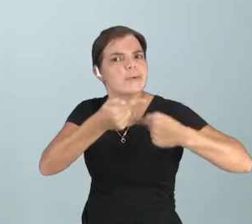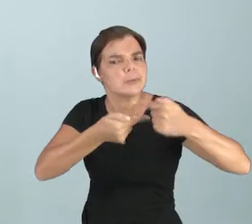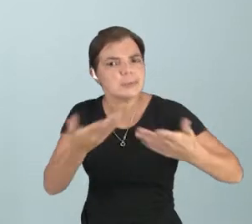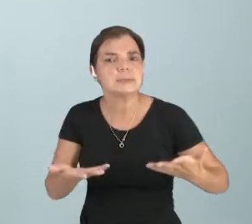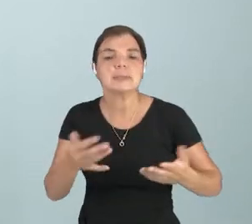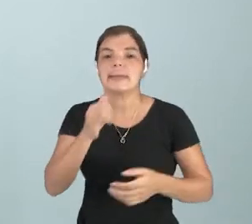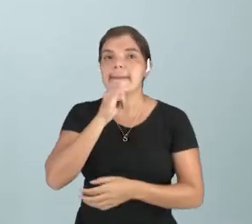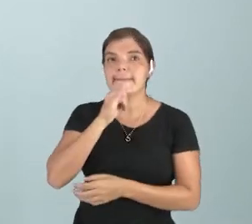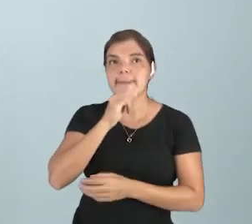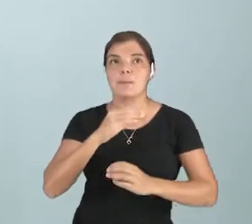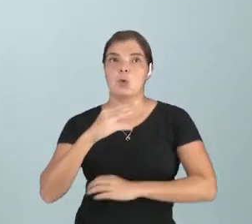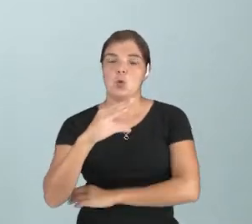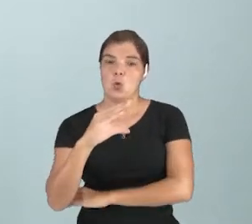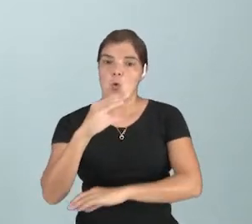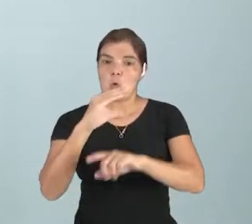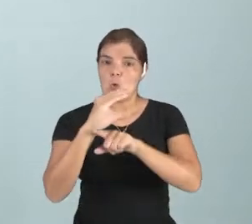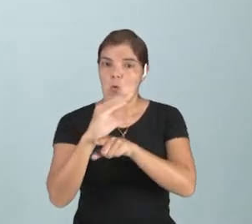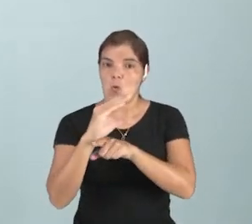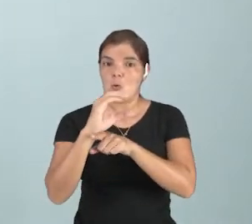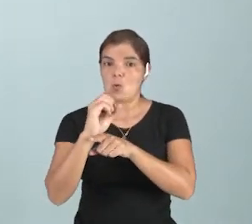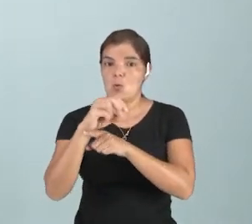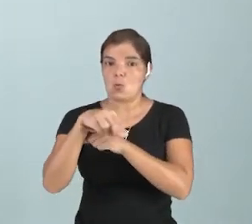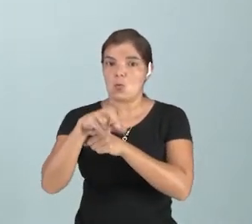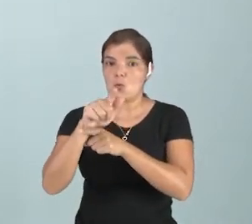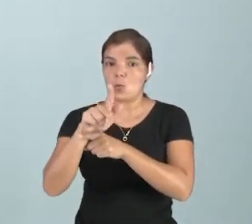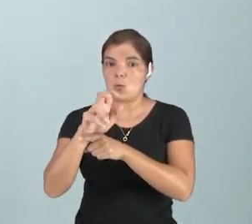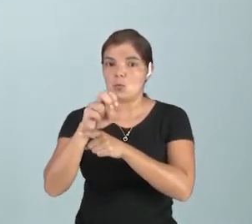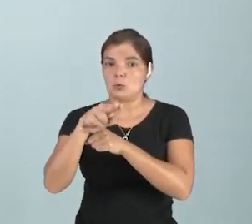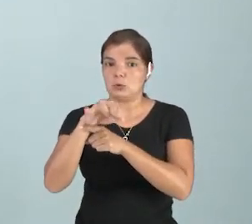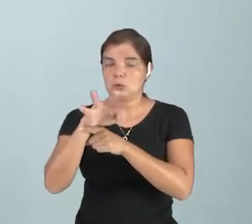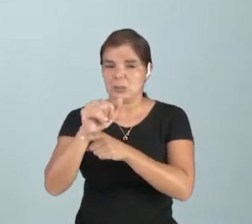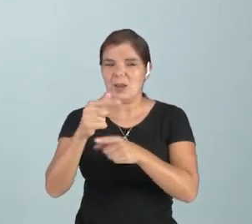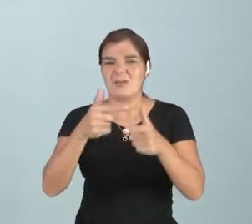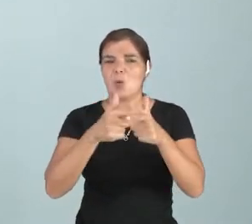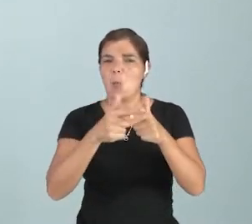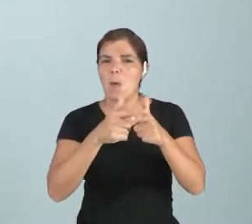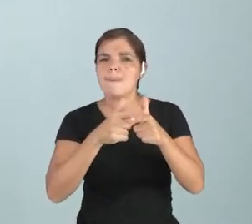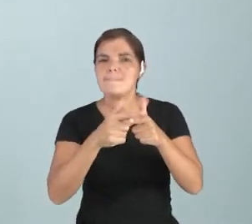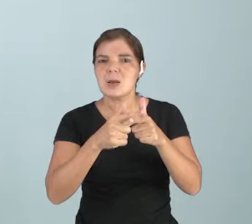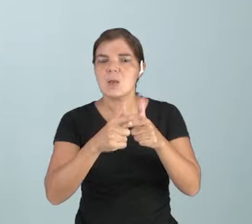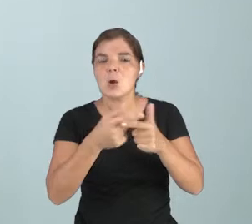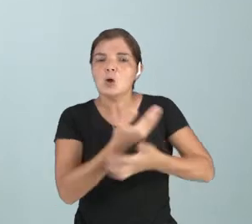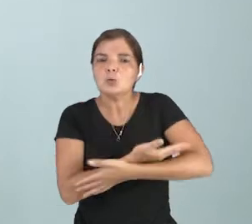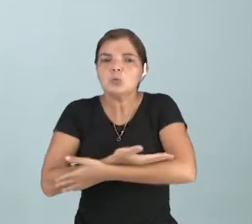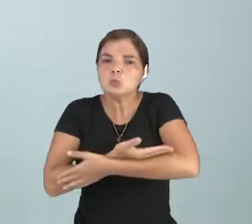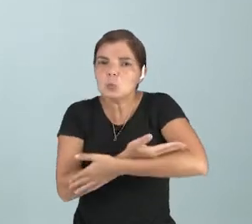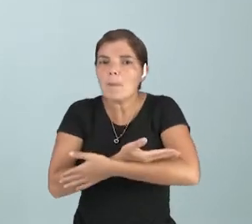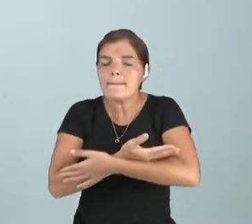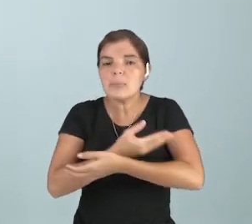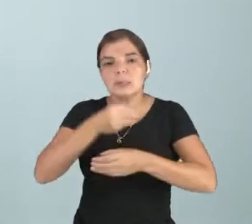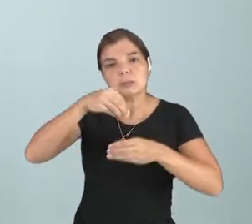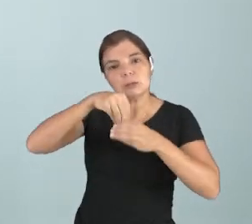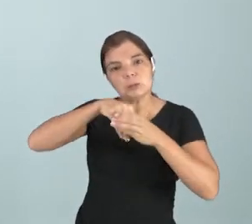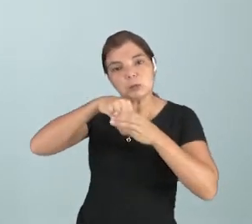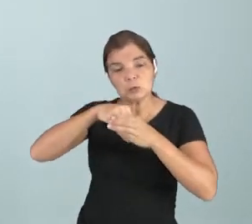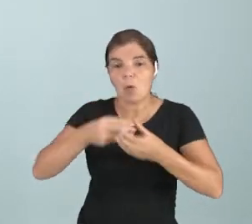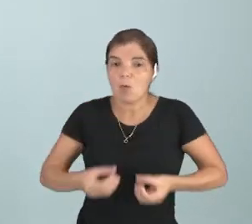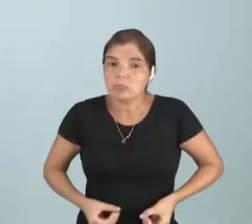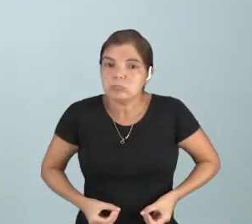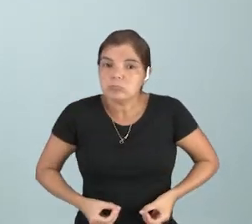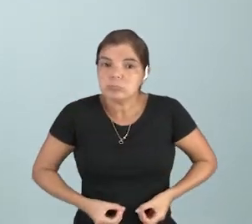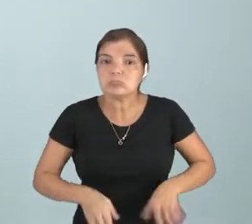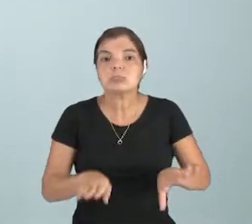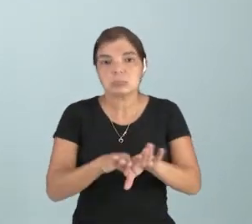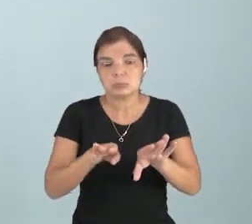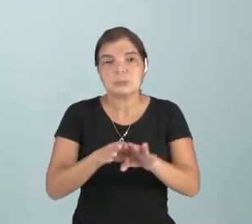em congênito, a gente está falando que ali foi uma má formação, às vezes, do feto, algum erro na formação,